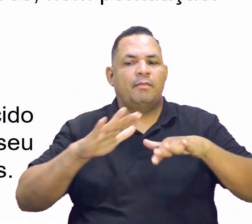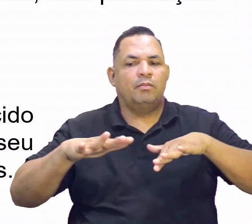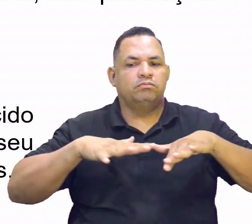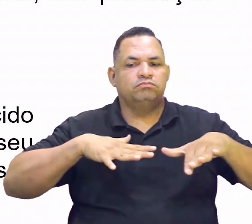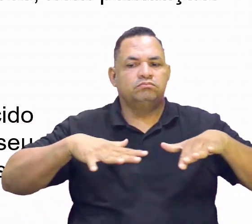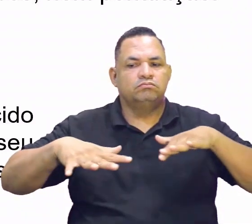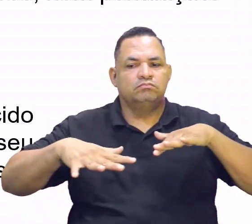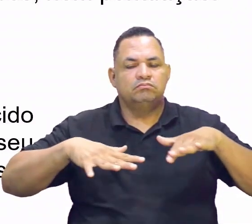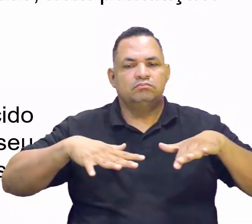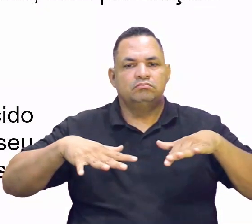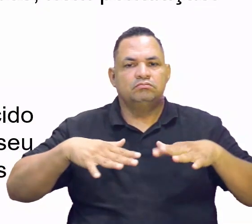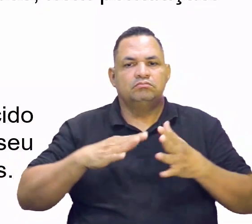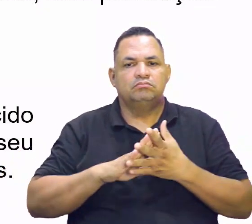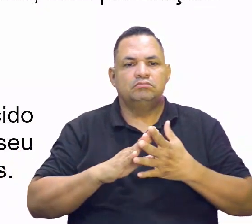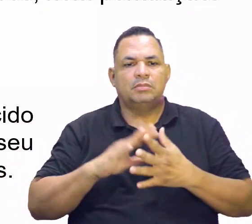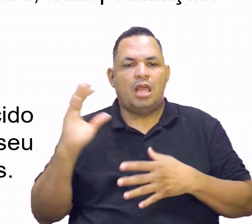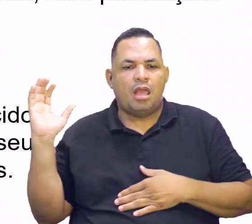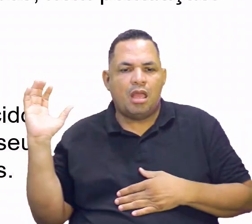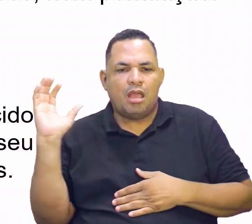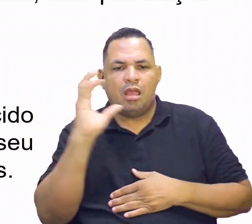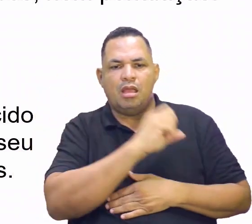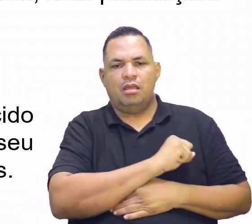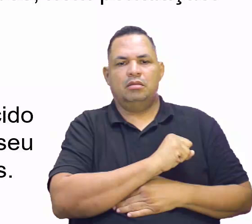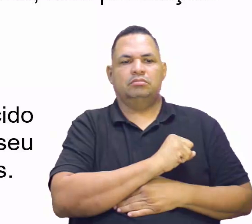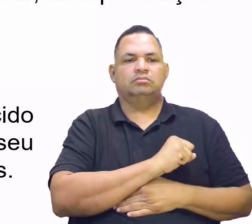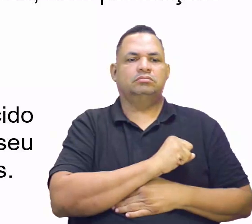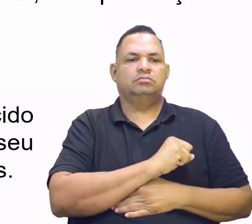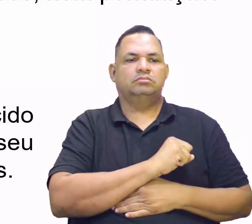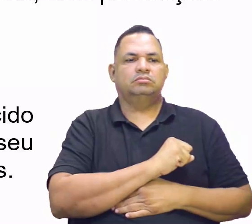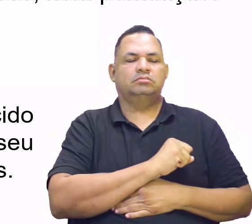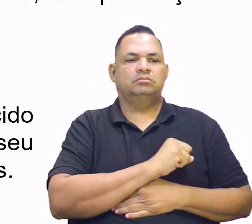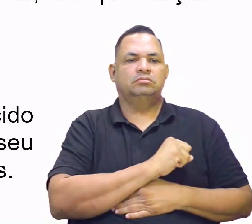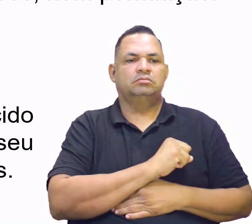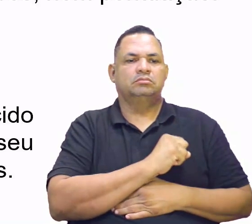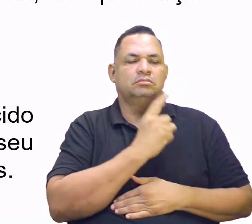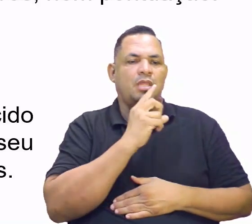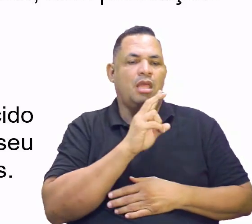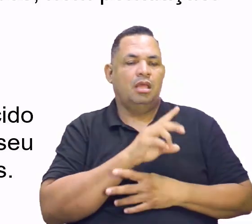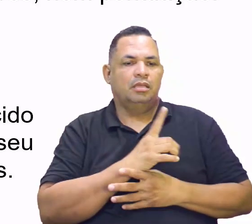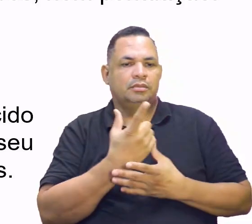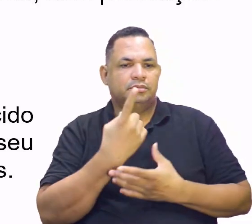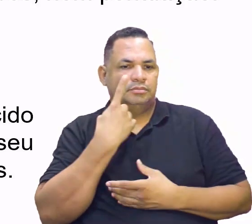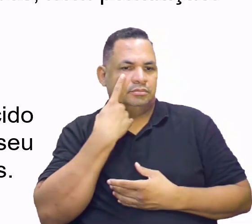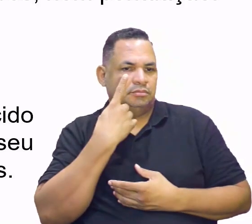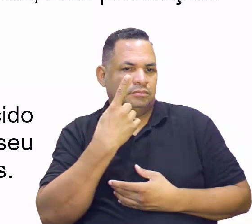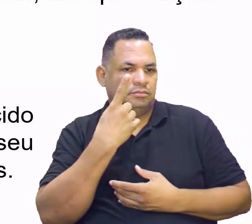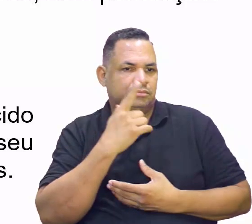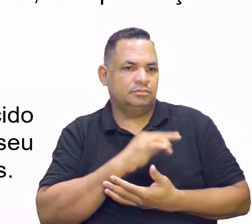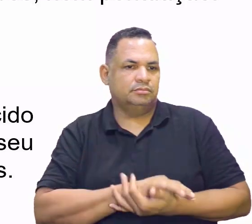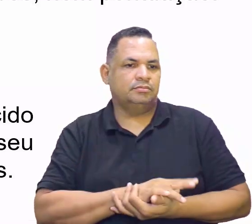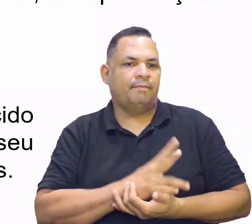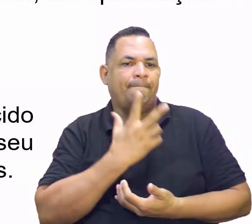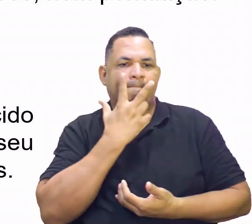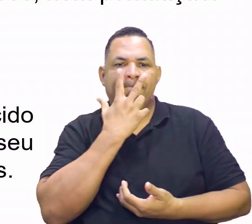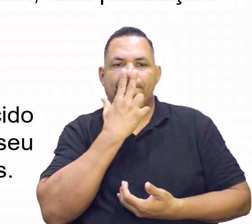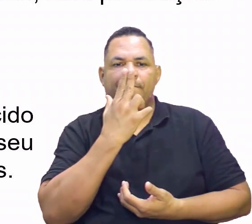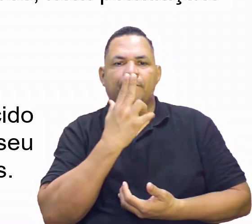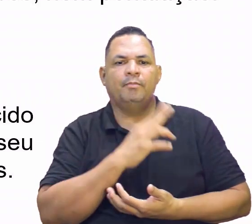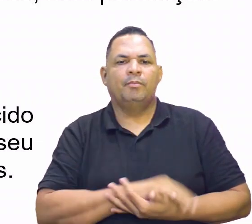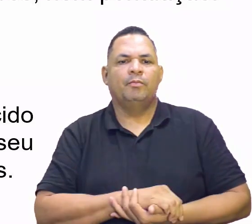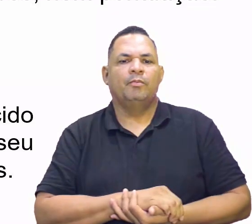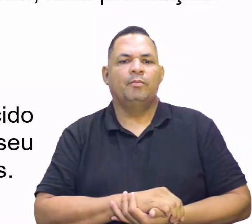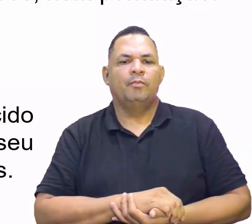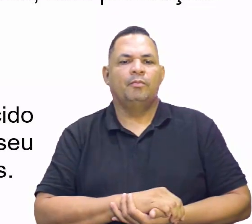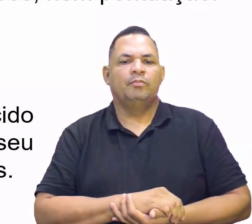movimento, a velocidade? Se você olhar, então parece assim que está o